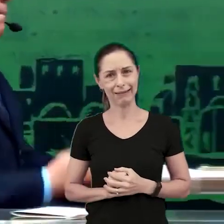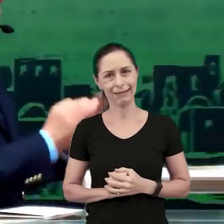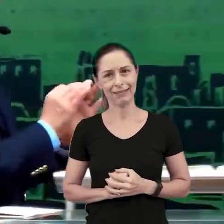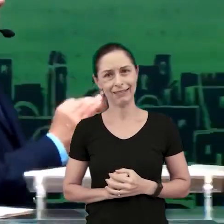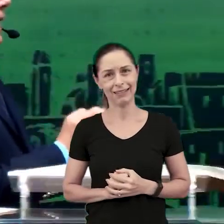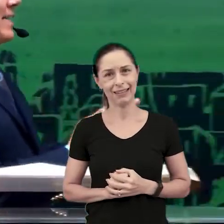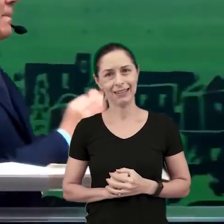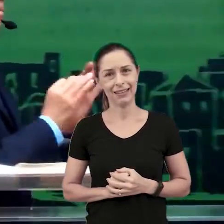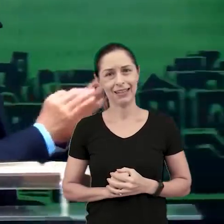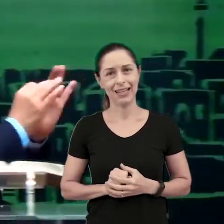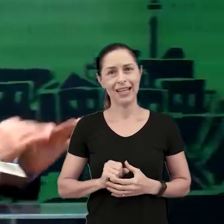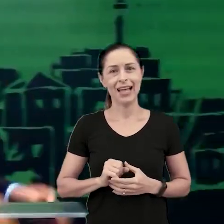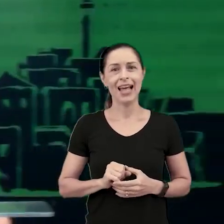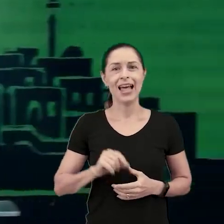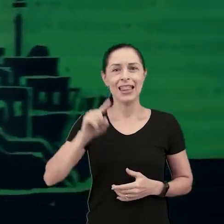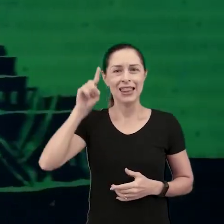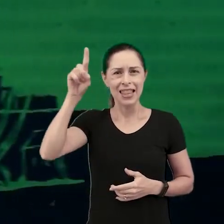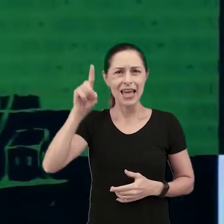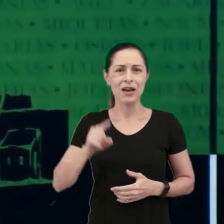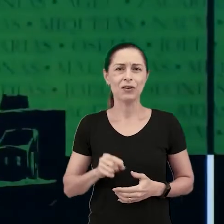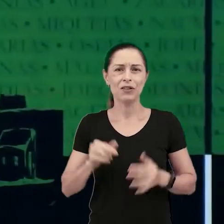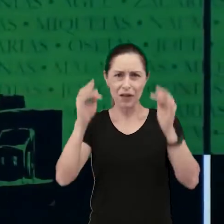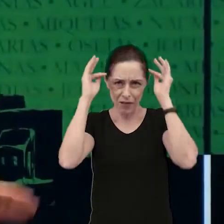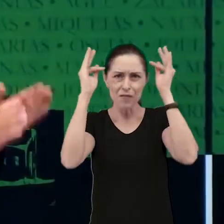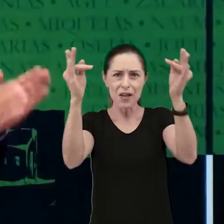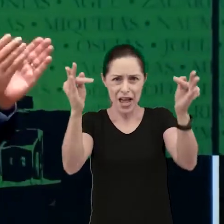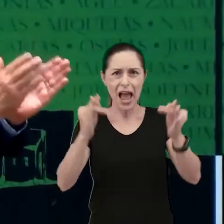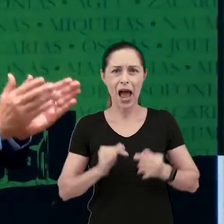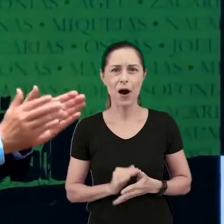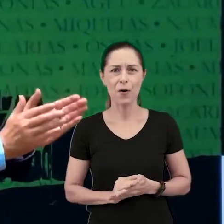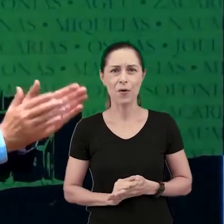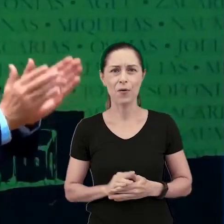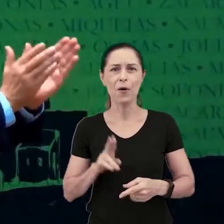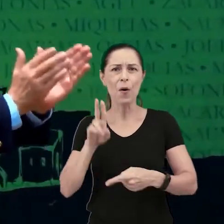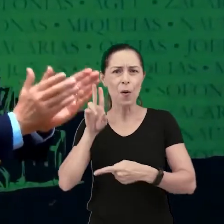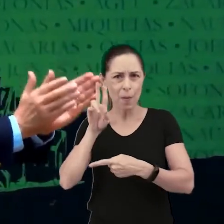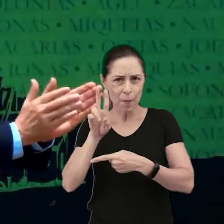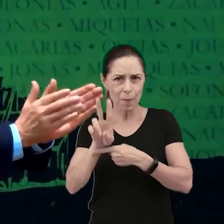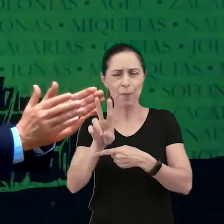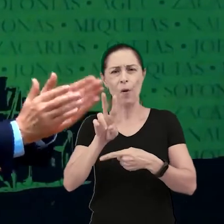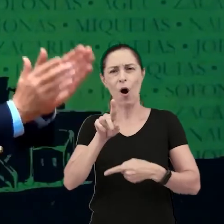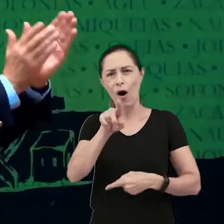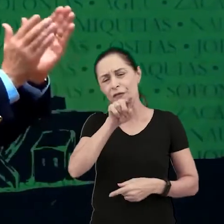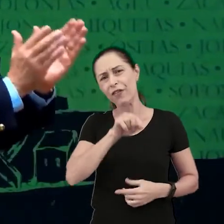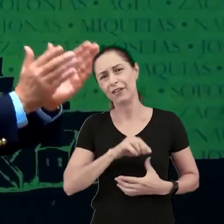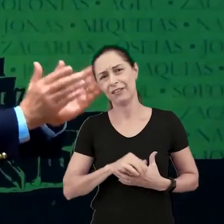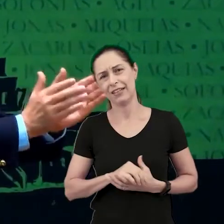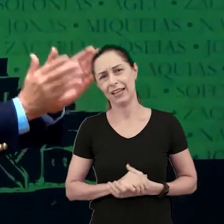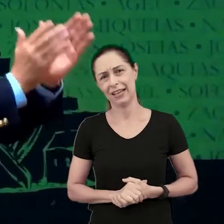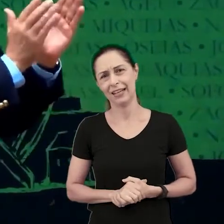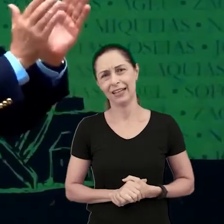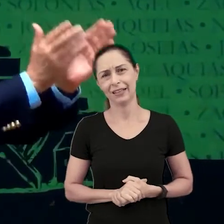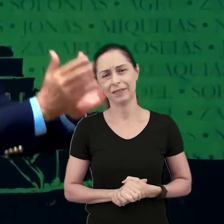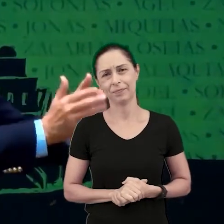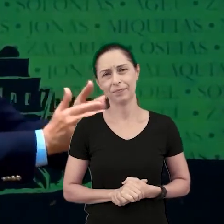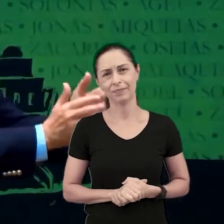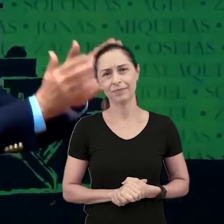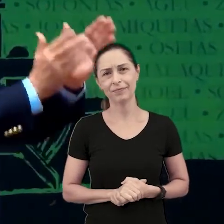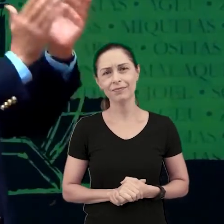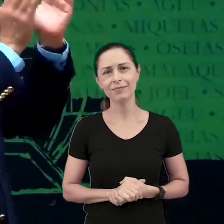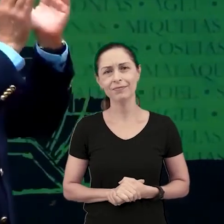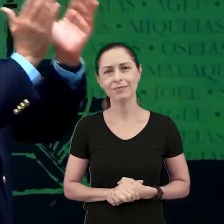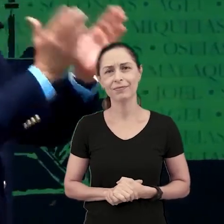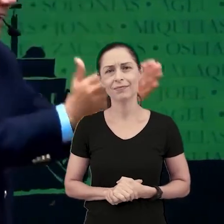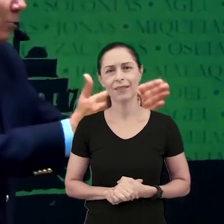nunca vai quebrar esse pacto. Essa promessa é para vós e para os nossos filhos, para aqueles que ainda estão longe, para quantos o Senhor nosso